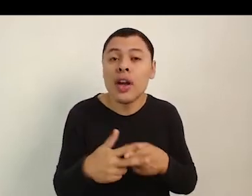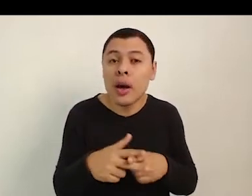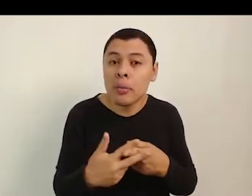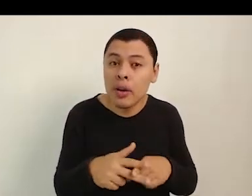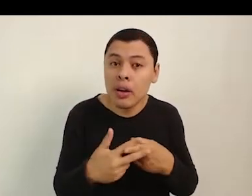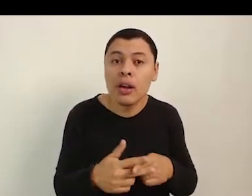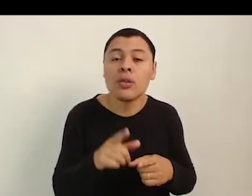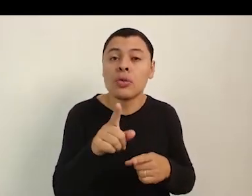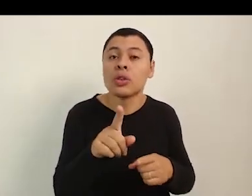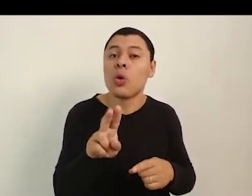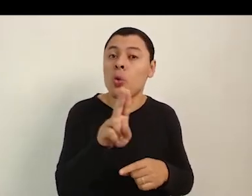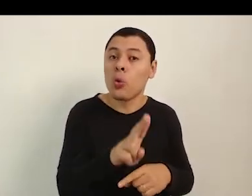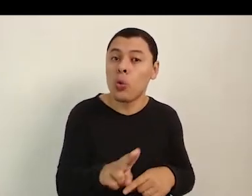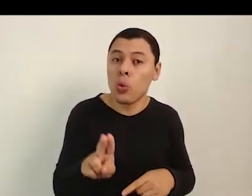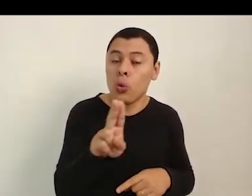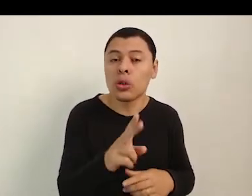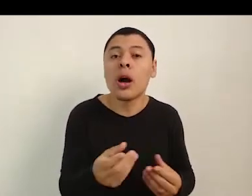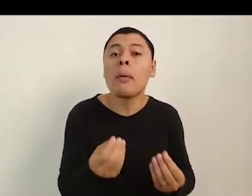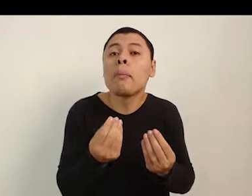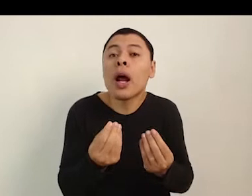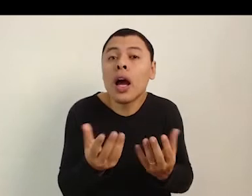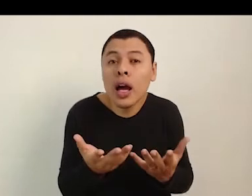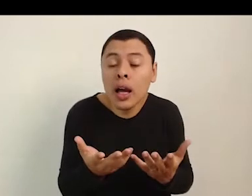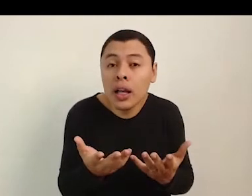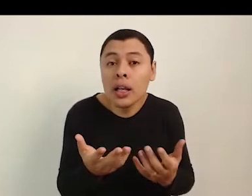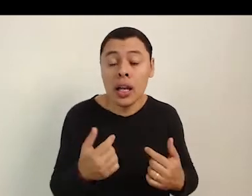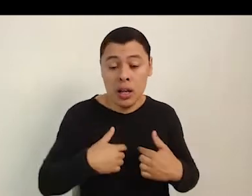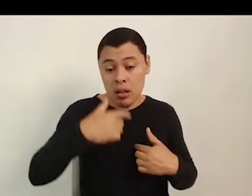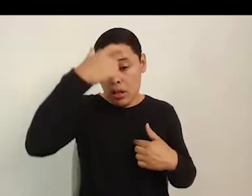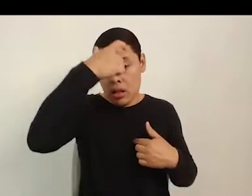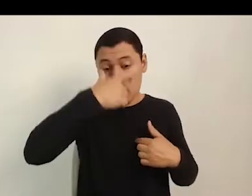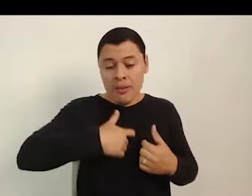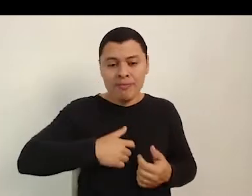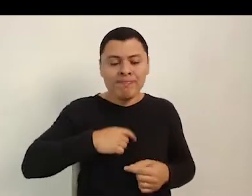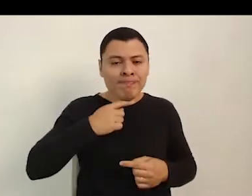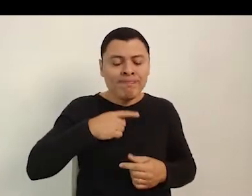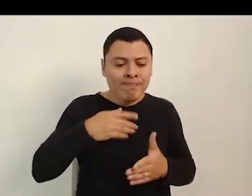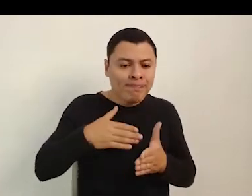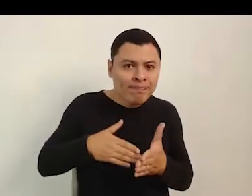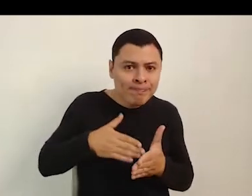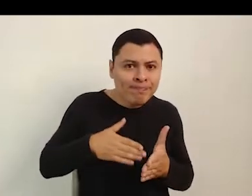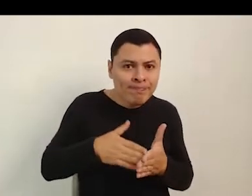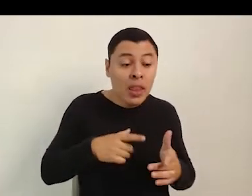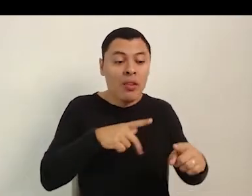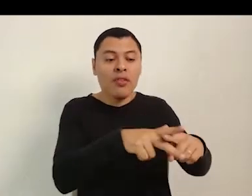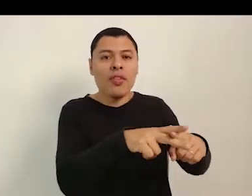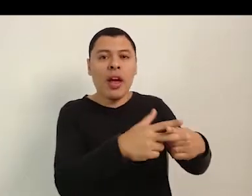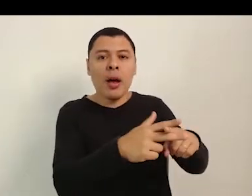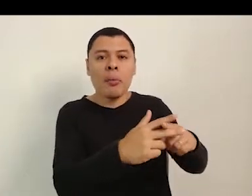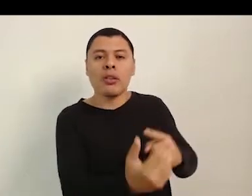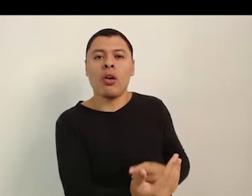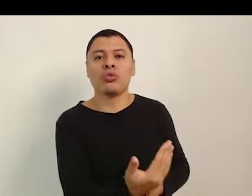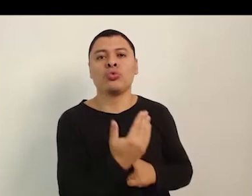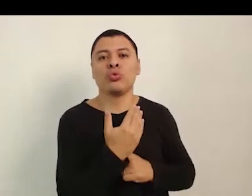pode utilizar para suprir alguma necessidade da pessoa, né, para ela executar uma ação. Por